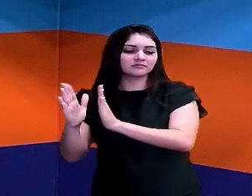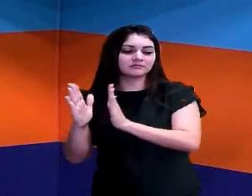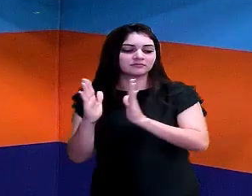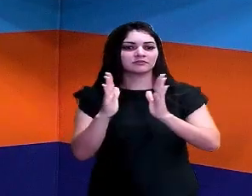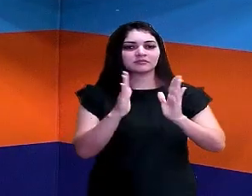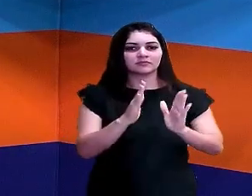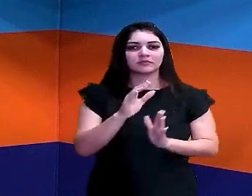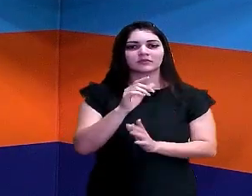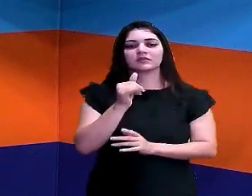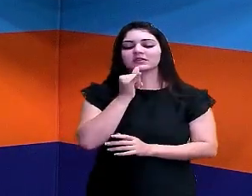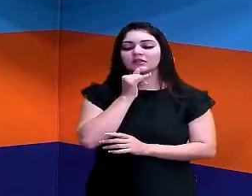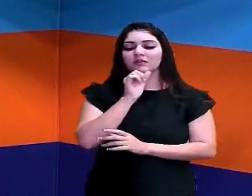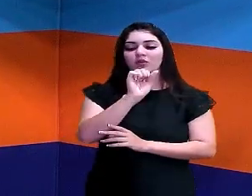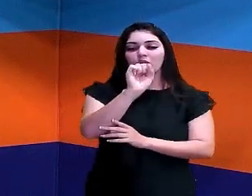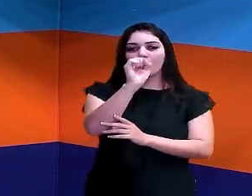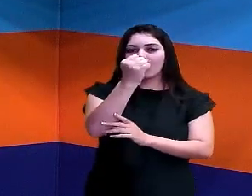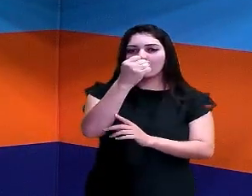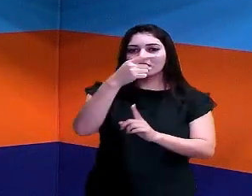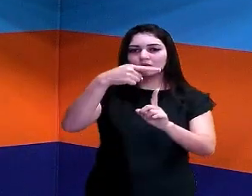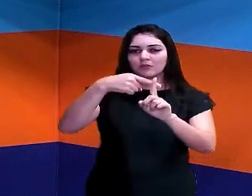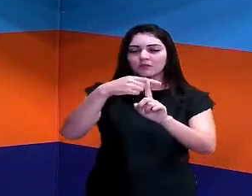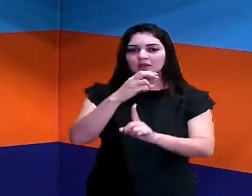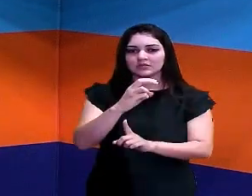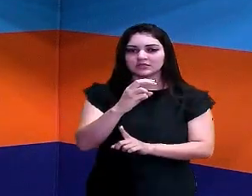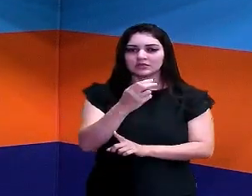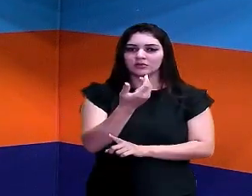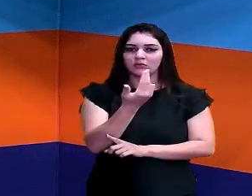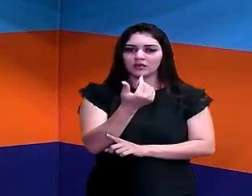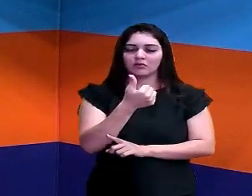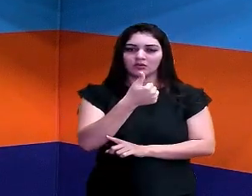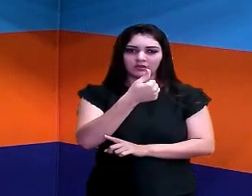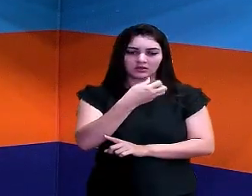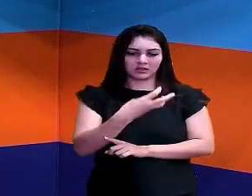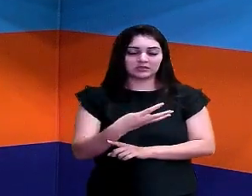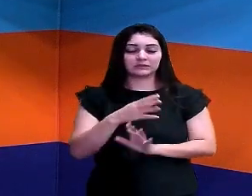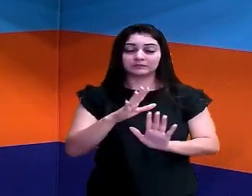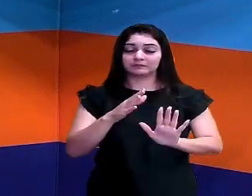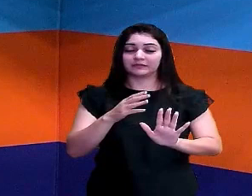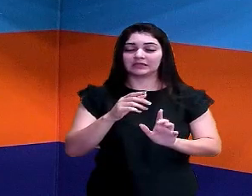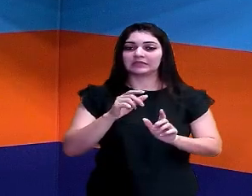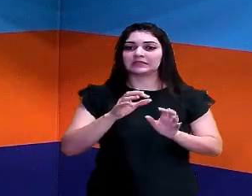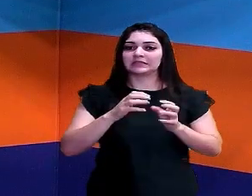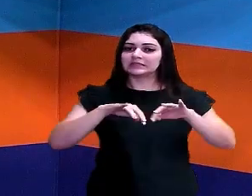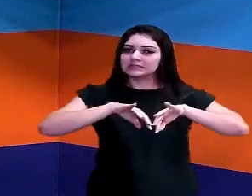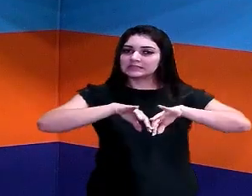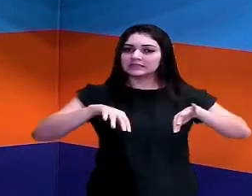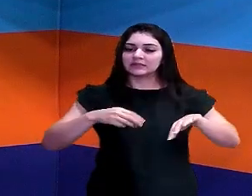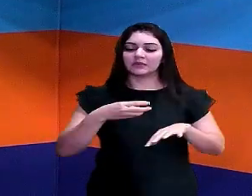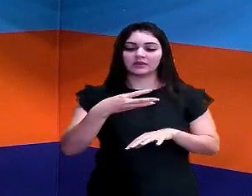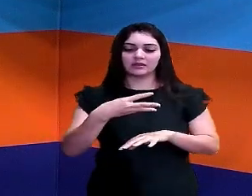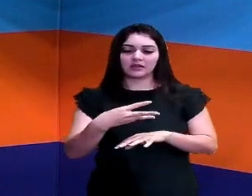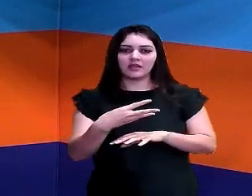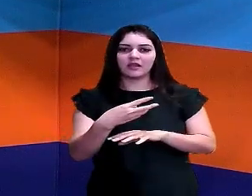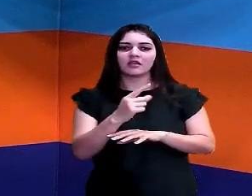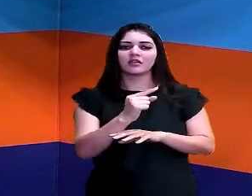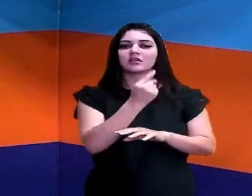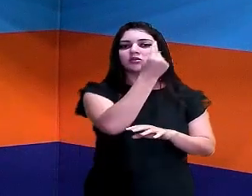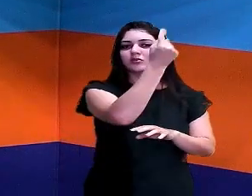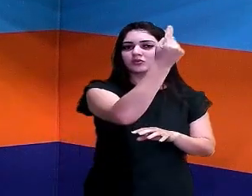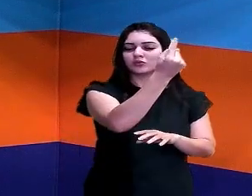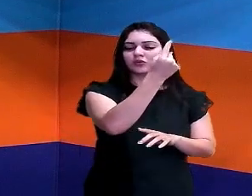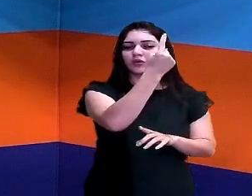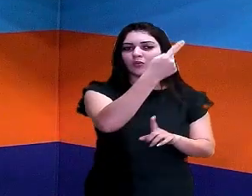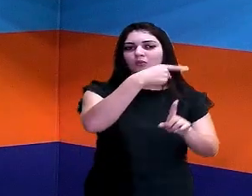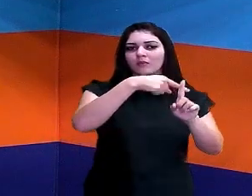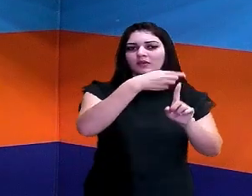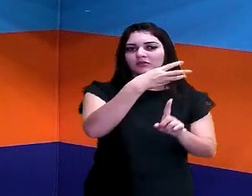Então, 8 mais 5 dá 13. Não posso botar o 13 todinho aqui. Subo um aqui para cima. 1 mais